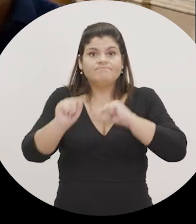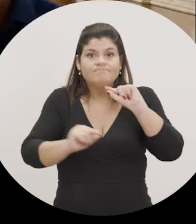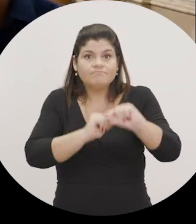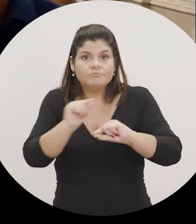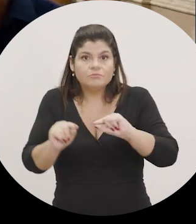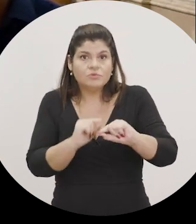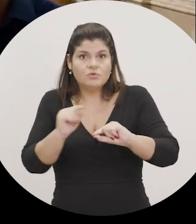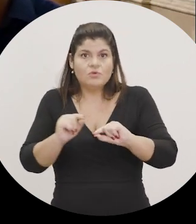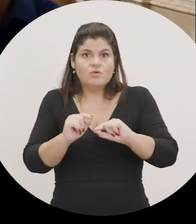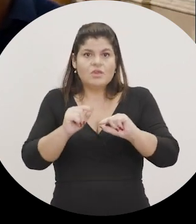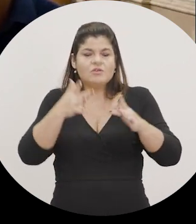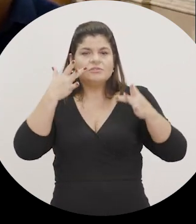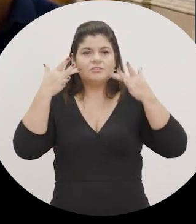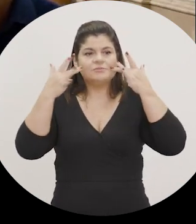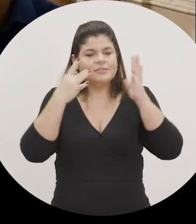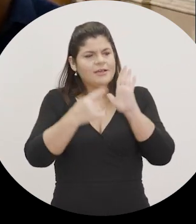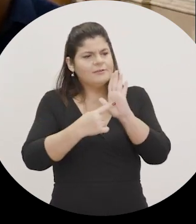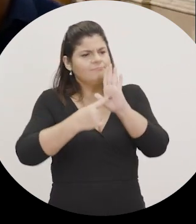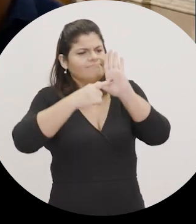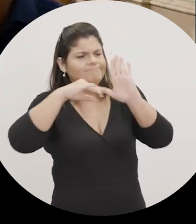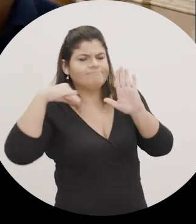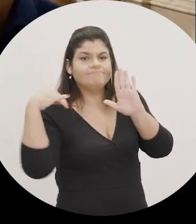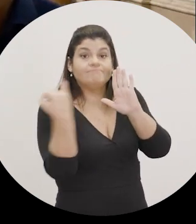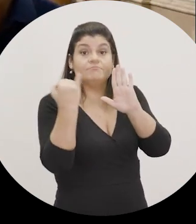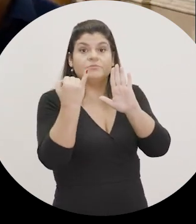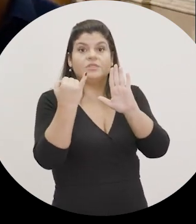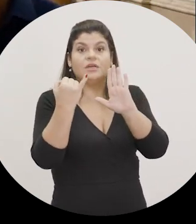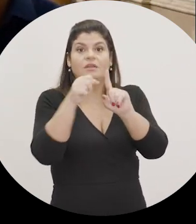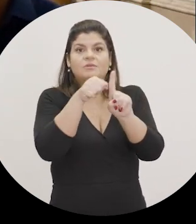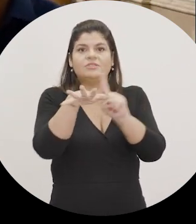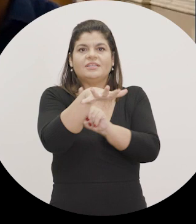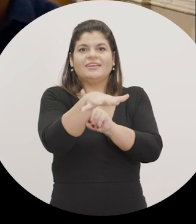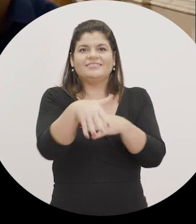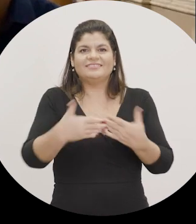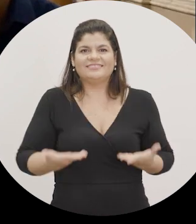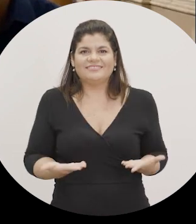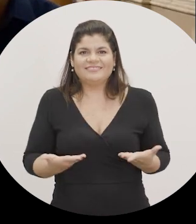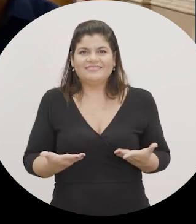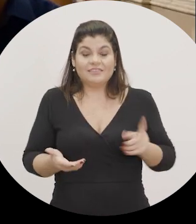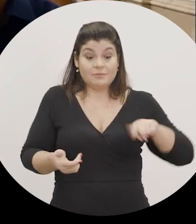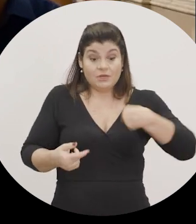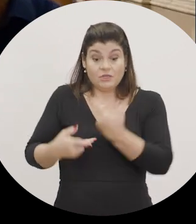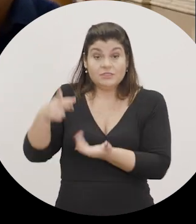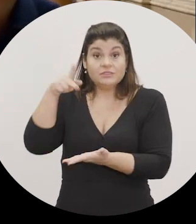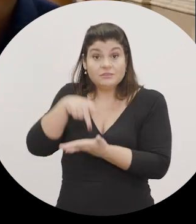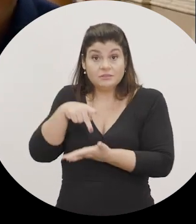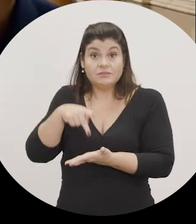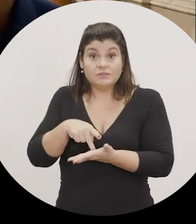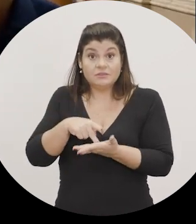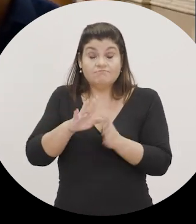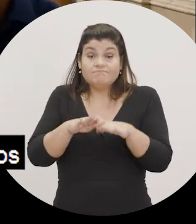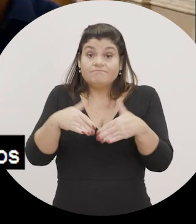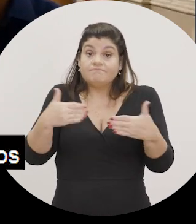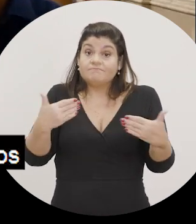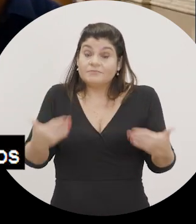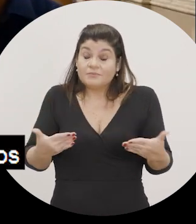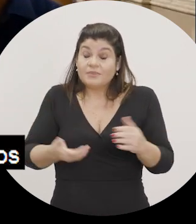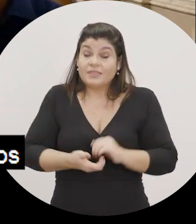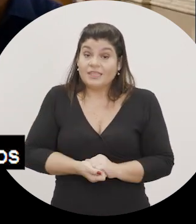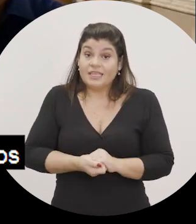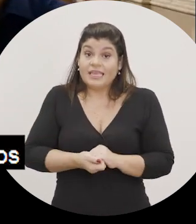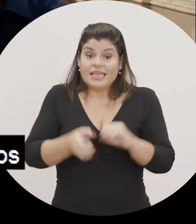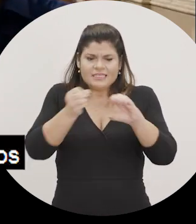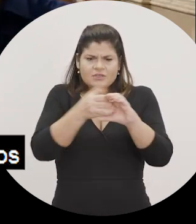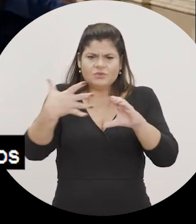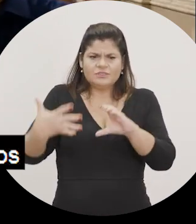tornar, né, os nossos espetáculos relevantes para a nossa sociedade, para a nossa realidade. Então,